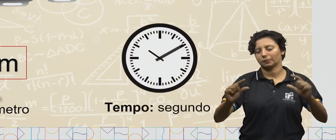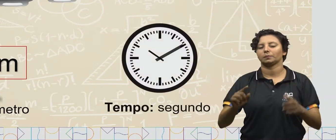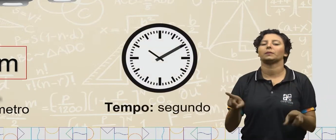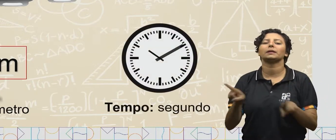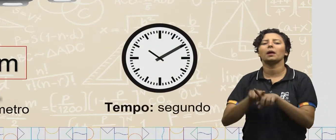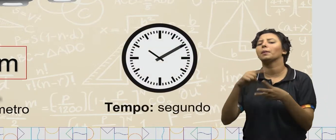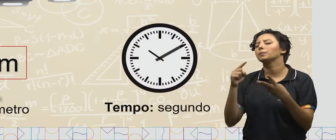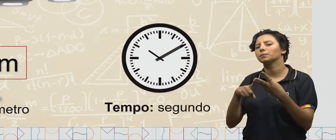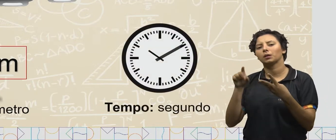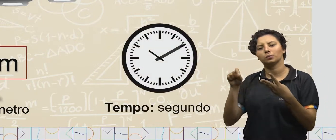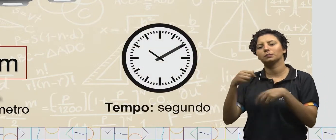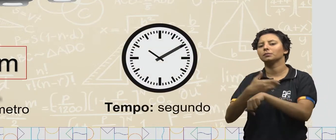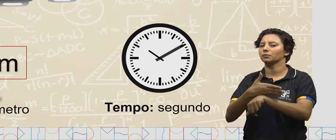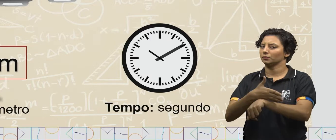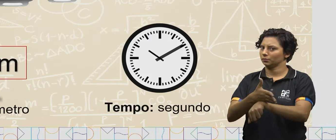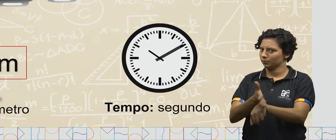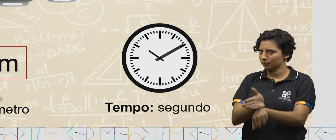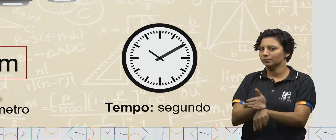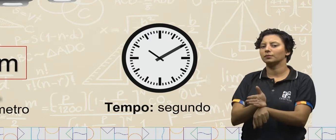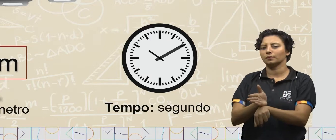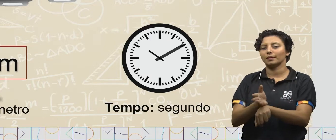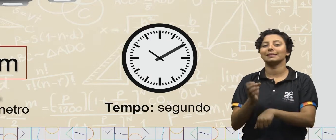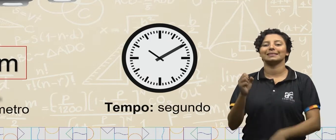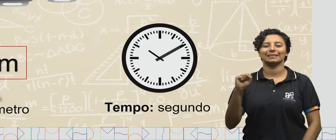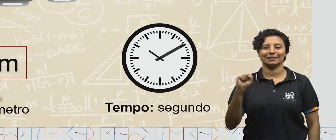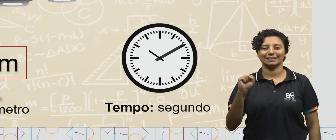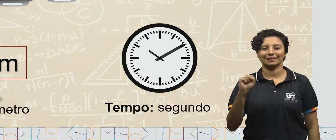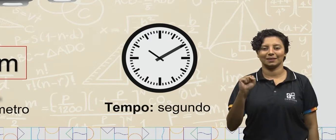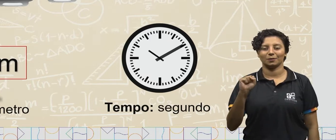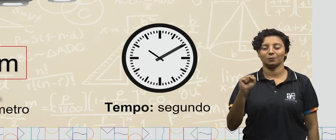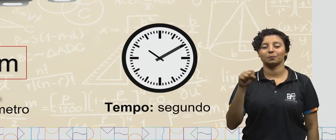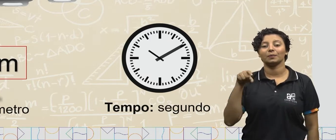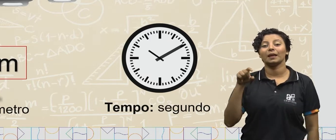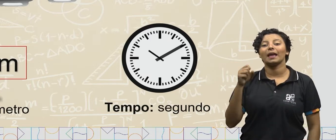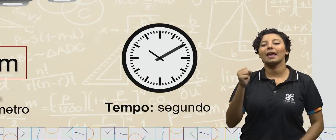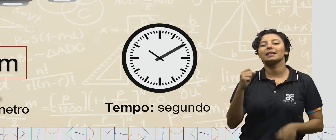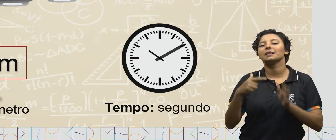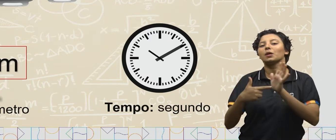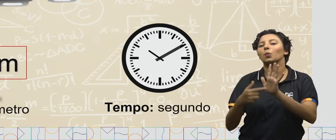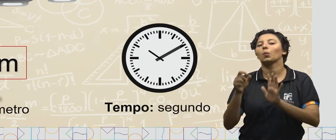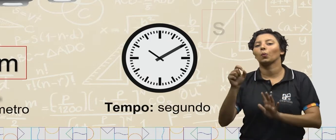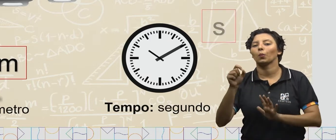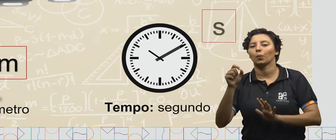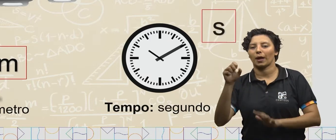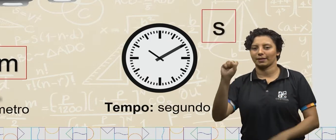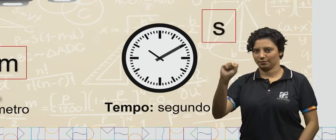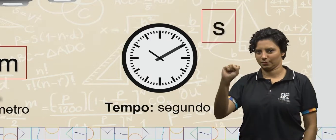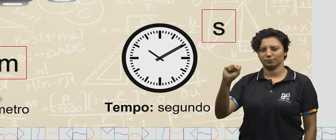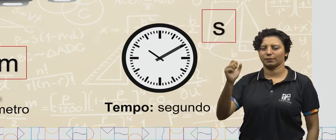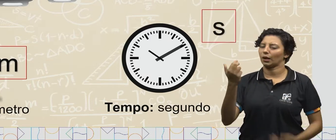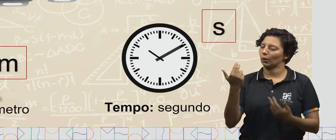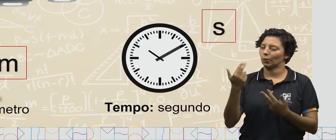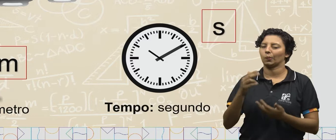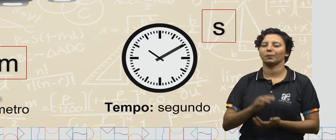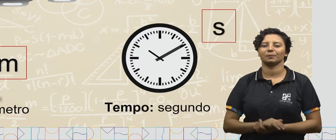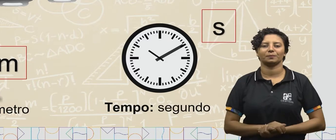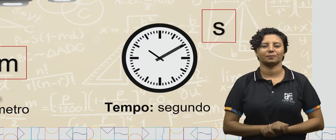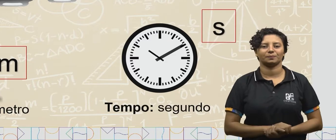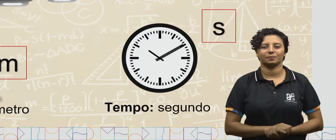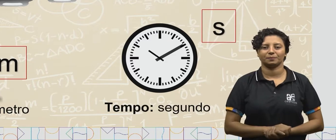sua unidade de medida é o segundo. E o seu símbolo é o S. Muito